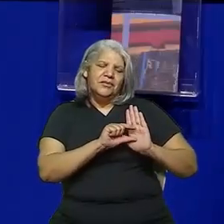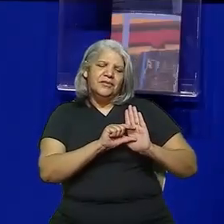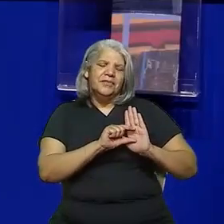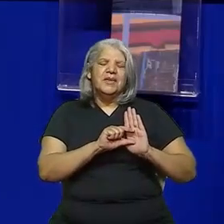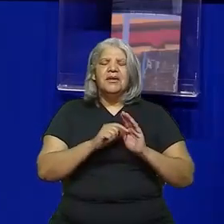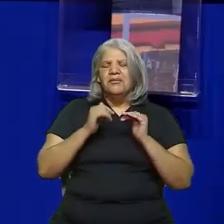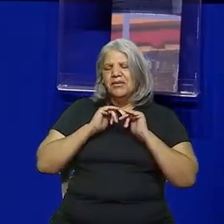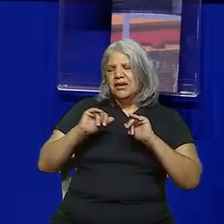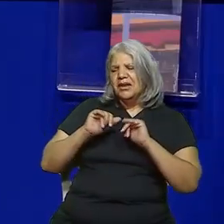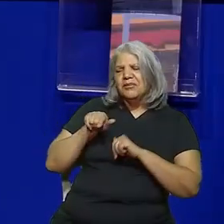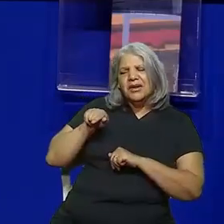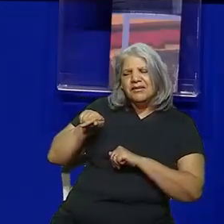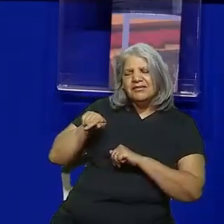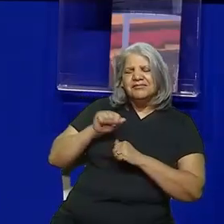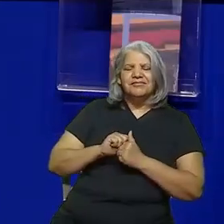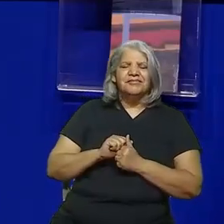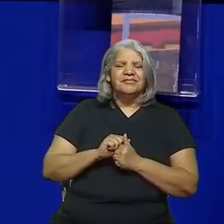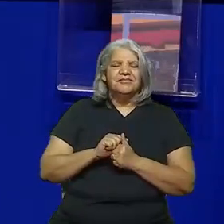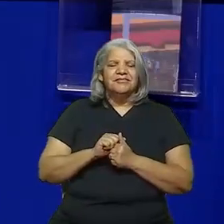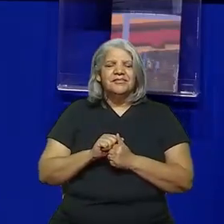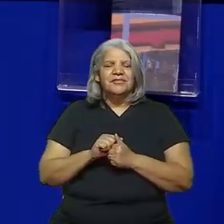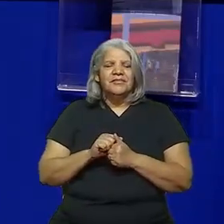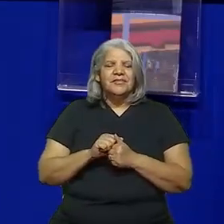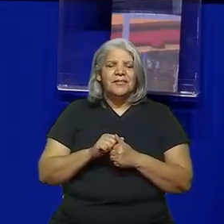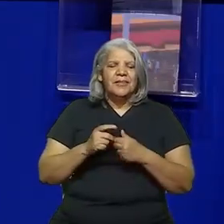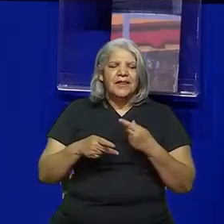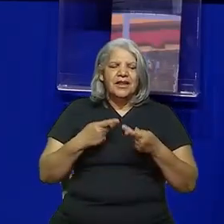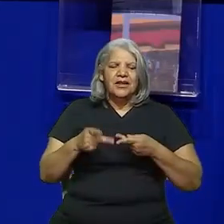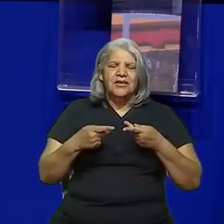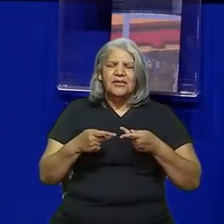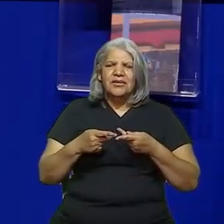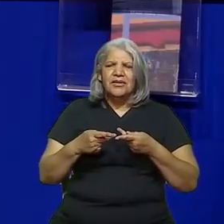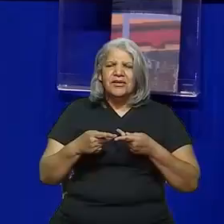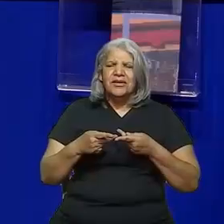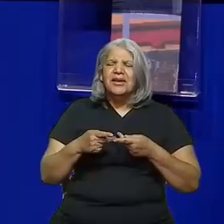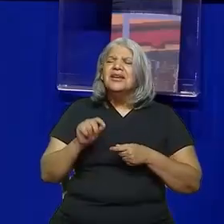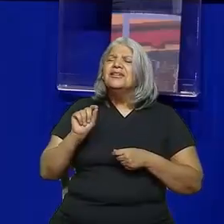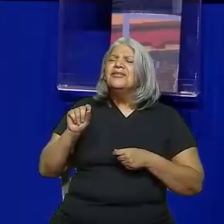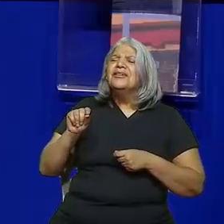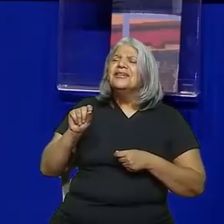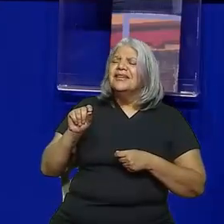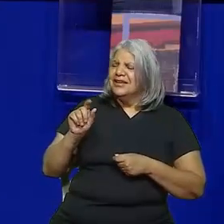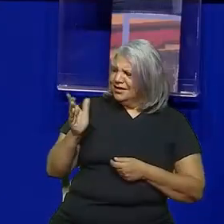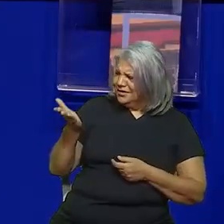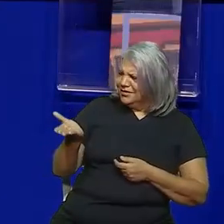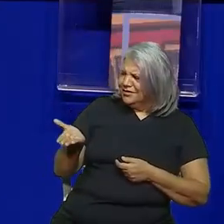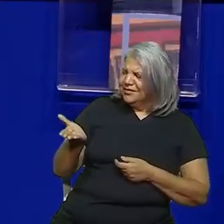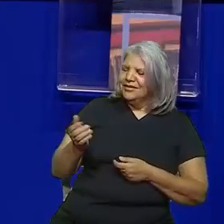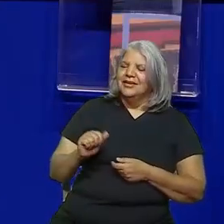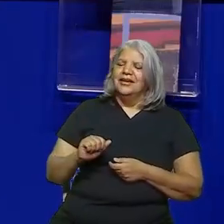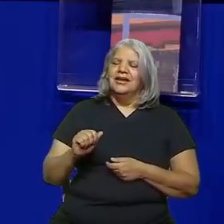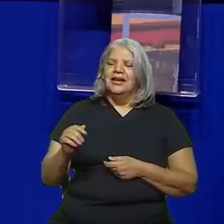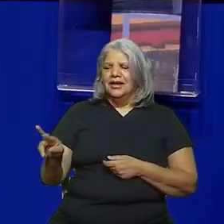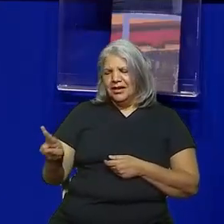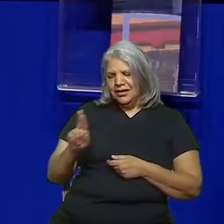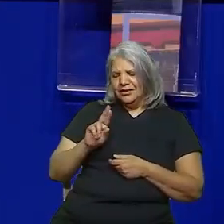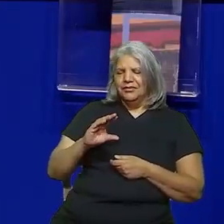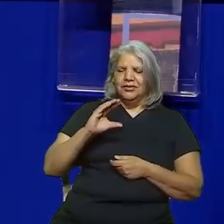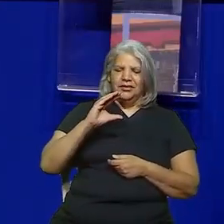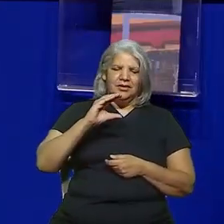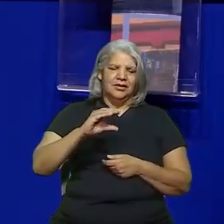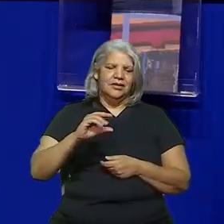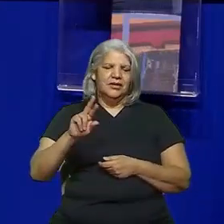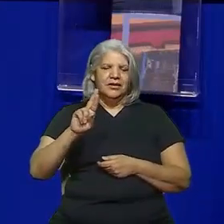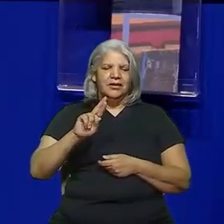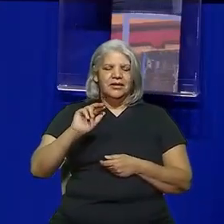aí eu contei para ela e tudo. Aí eu falei: mas a senhora é quem? Ela falou: Clara Scharf. Clara